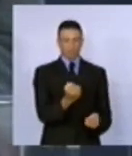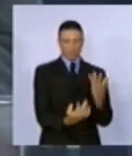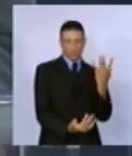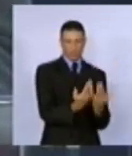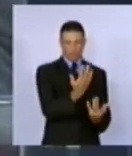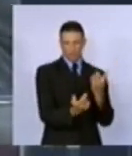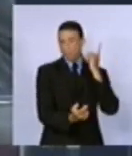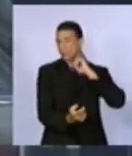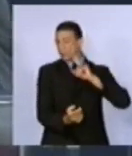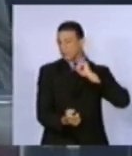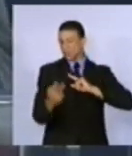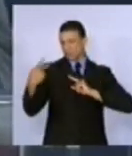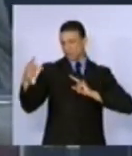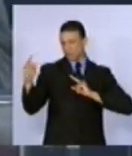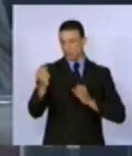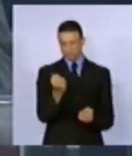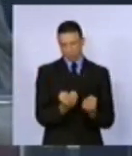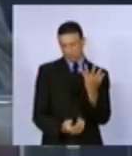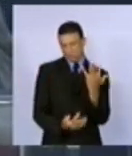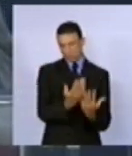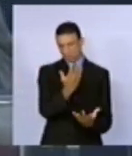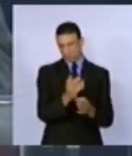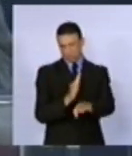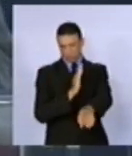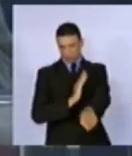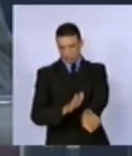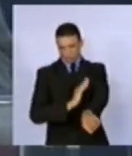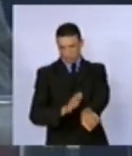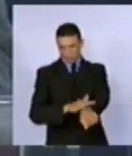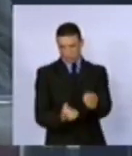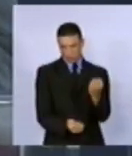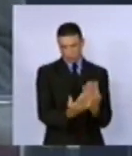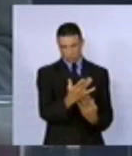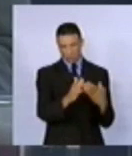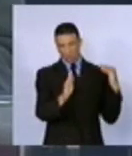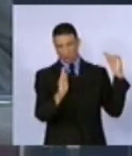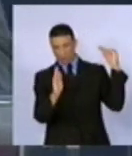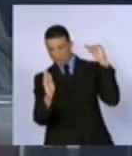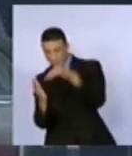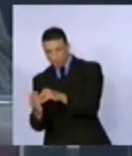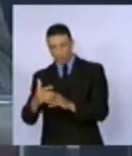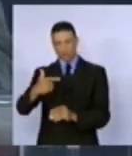de minas gerais para o final de 2014